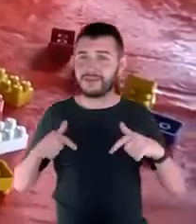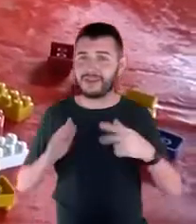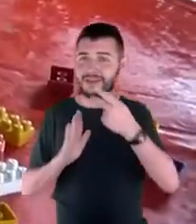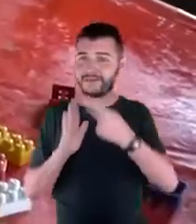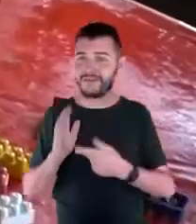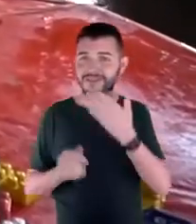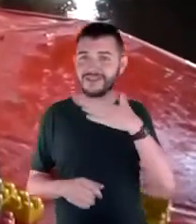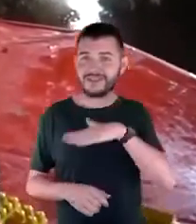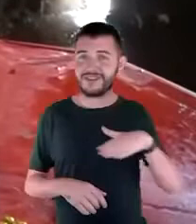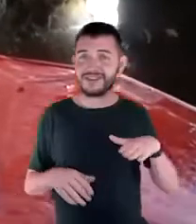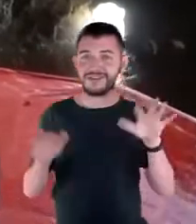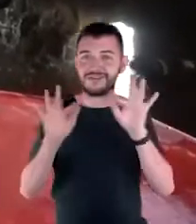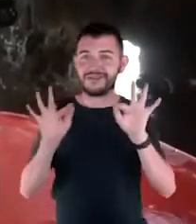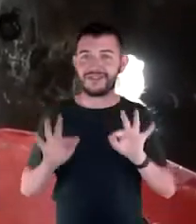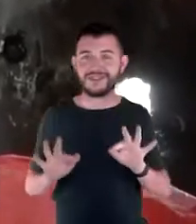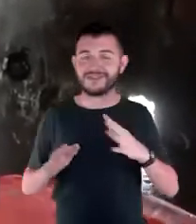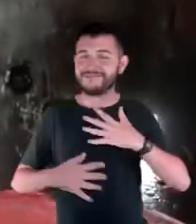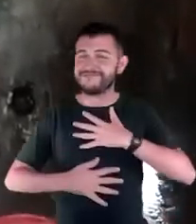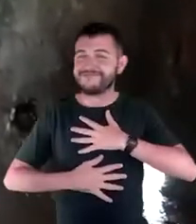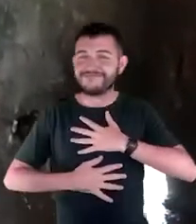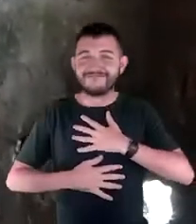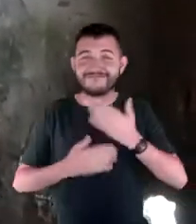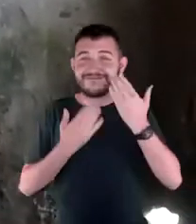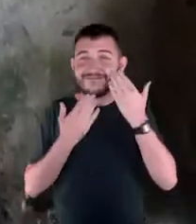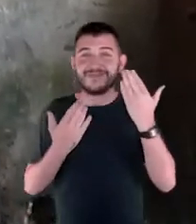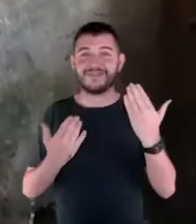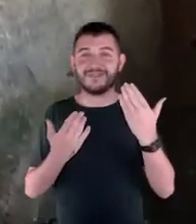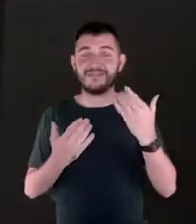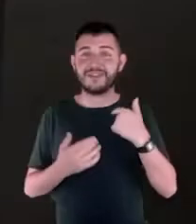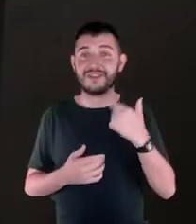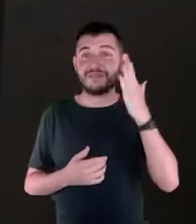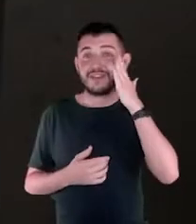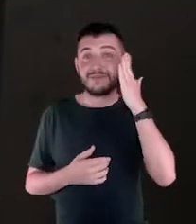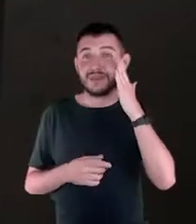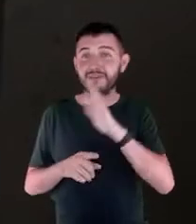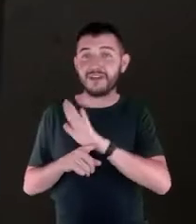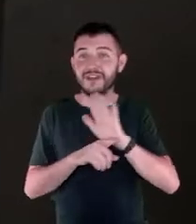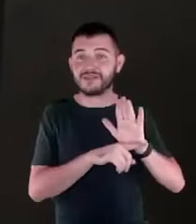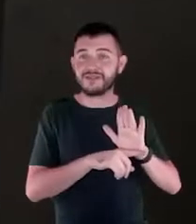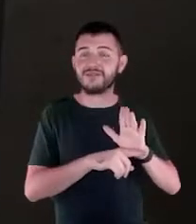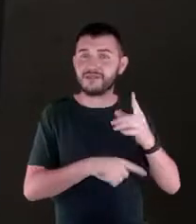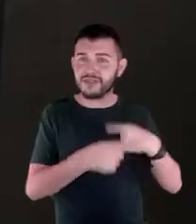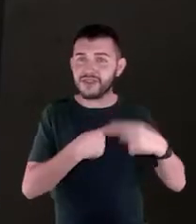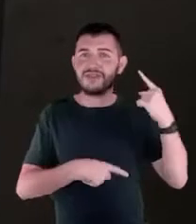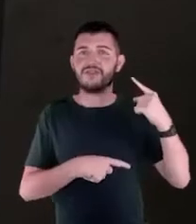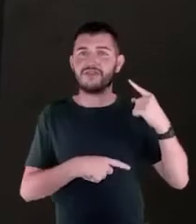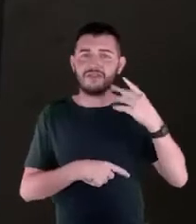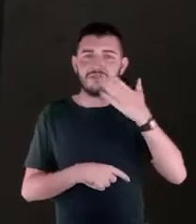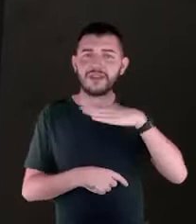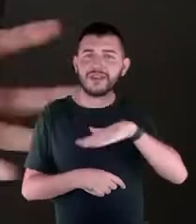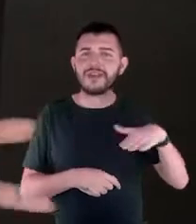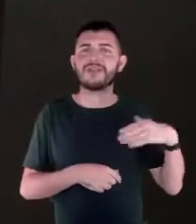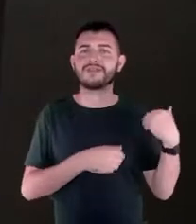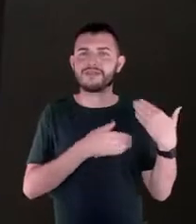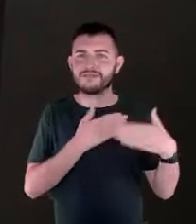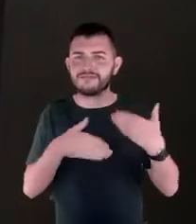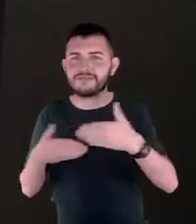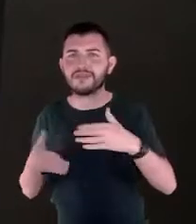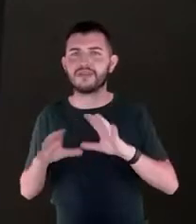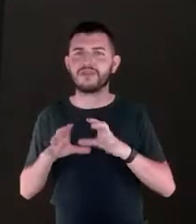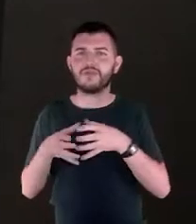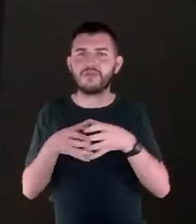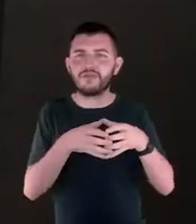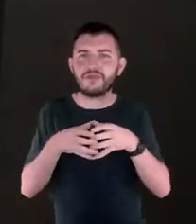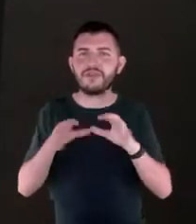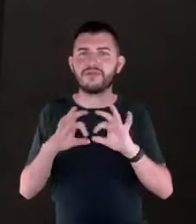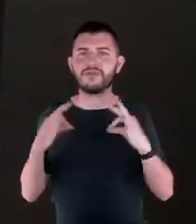Para mim, trabalhar no Criança Feliz é muito gratificante. Poder saber que eu ajudo na evolução do desenvolvimento infantil,